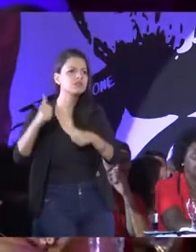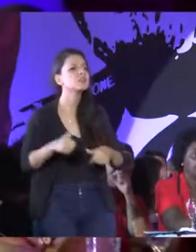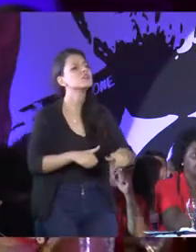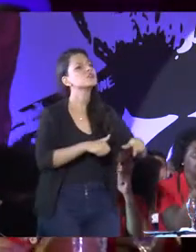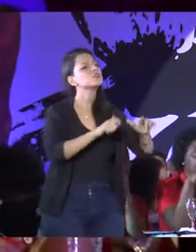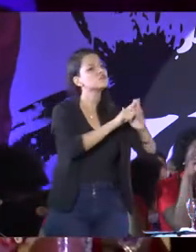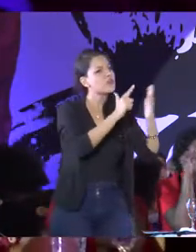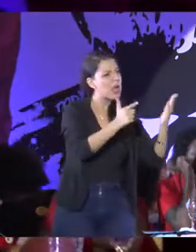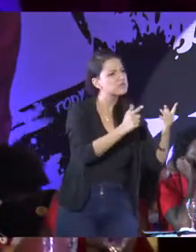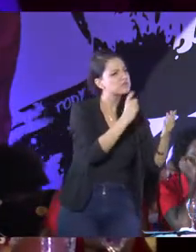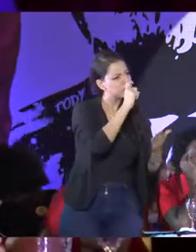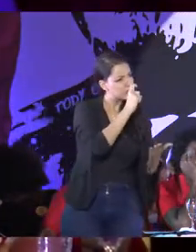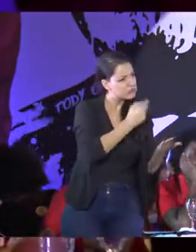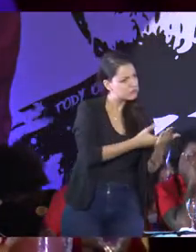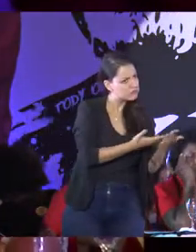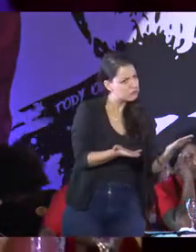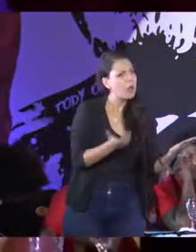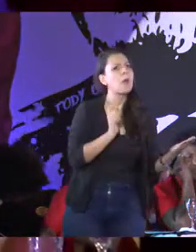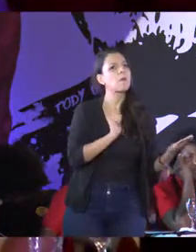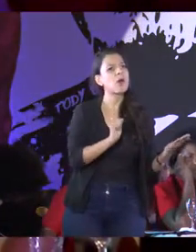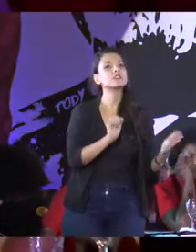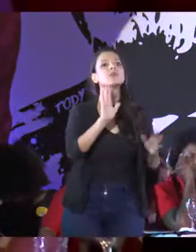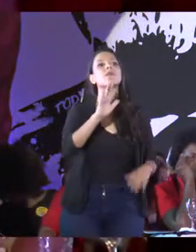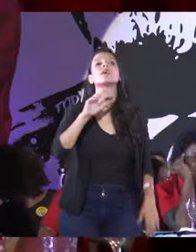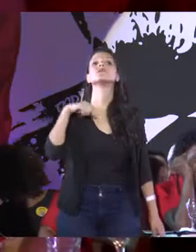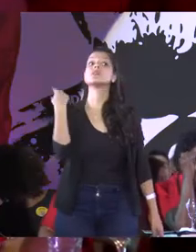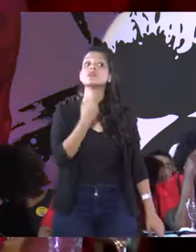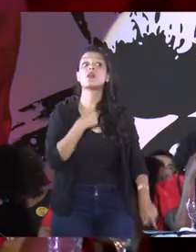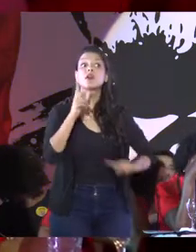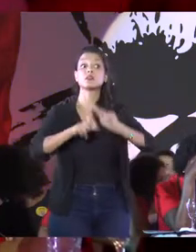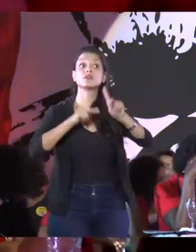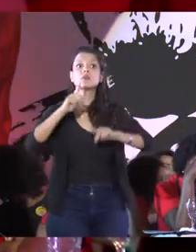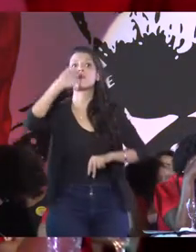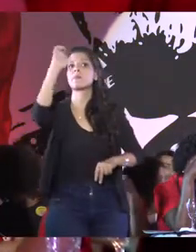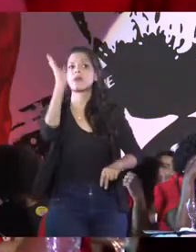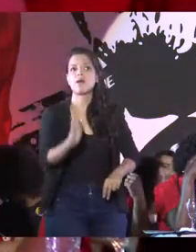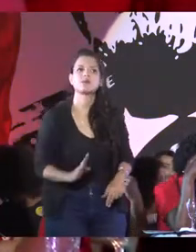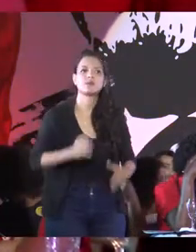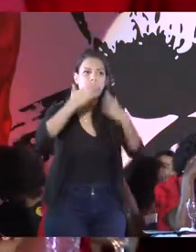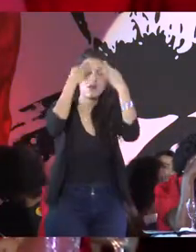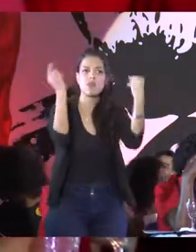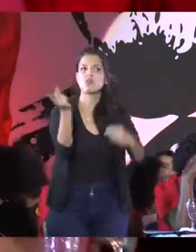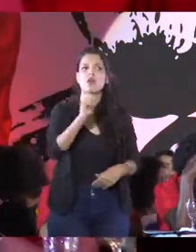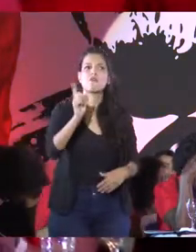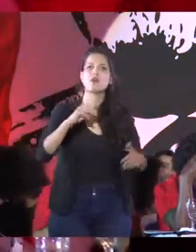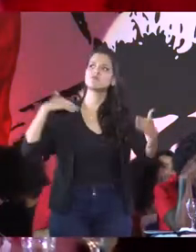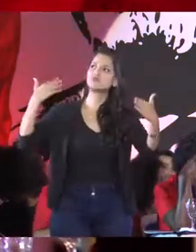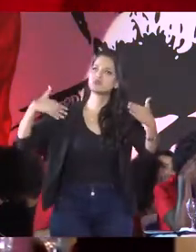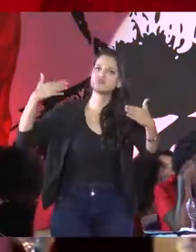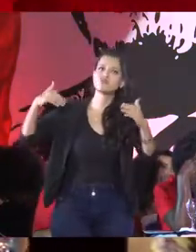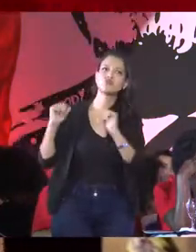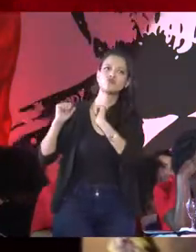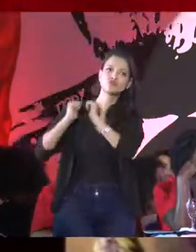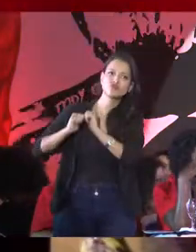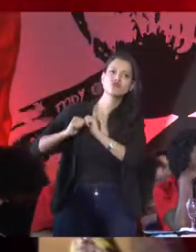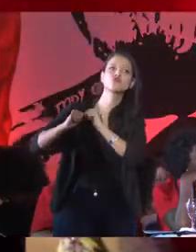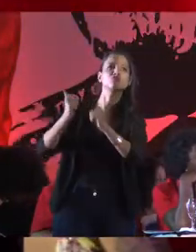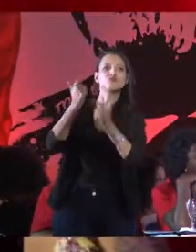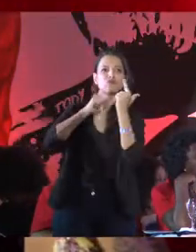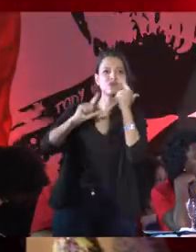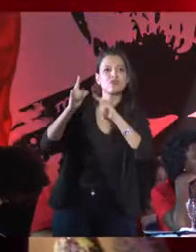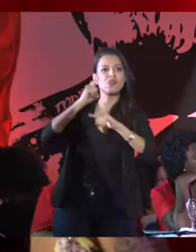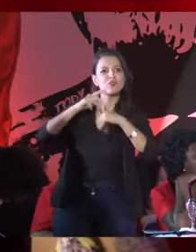o povo brasileiro não vai esquecer aquilo que construímos juntos nos últimos